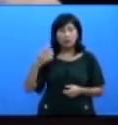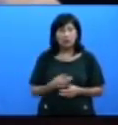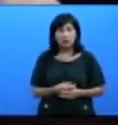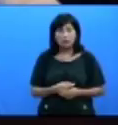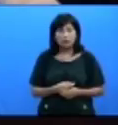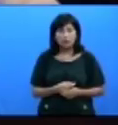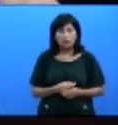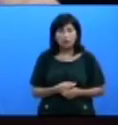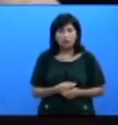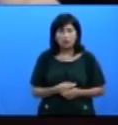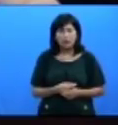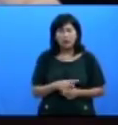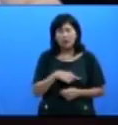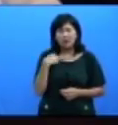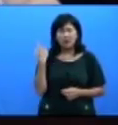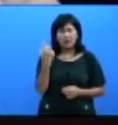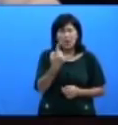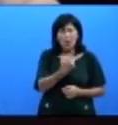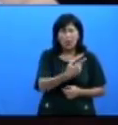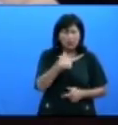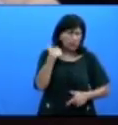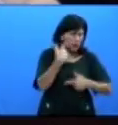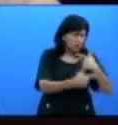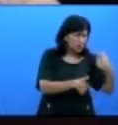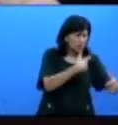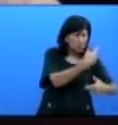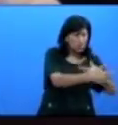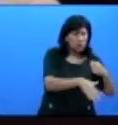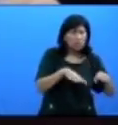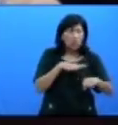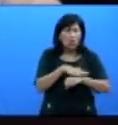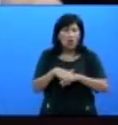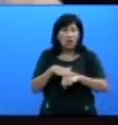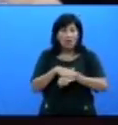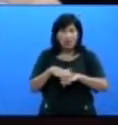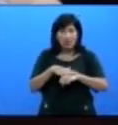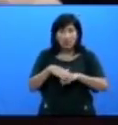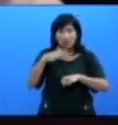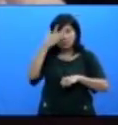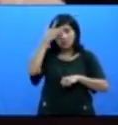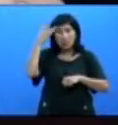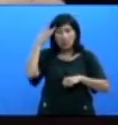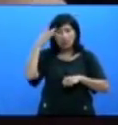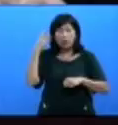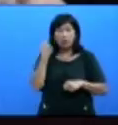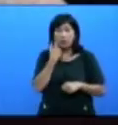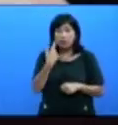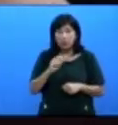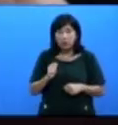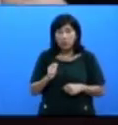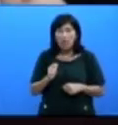mais que a gente se esforce, por mais que a gente converse na comunidade, por mais que a gente apresente ideias,